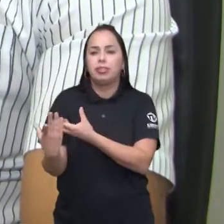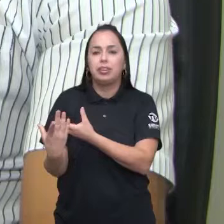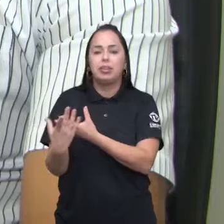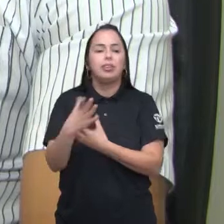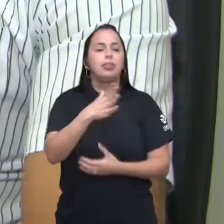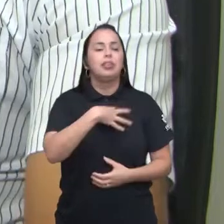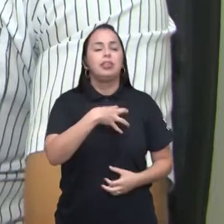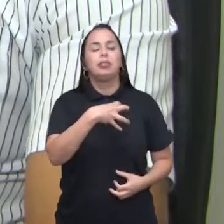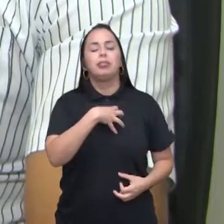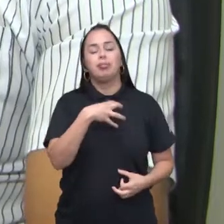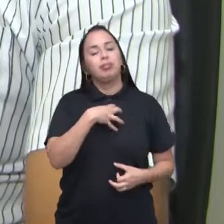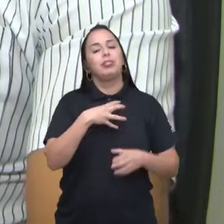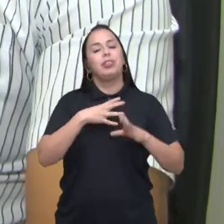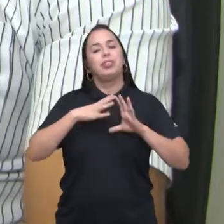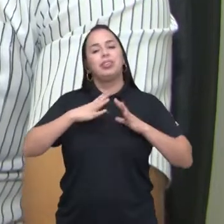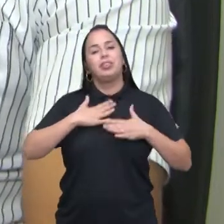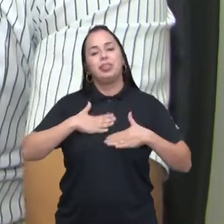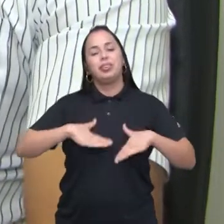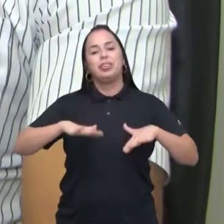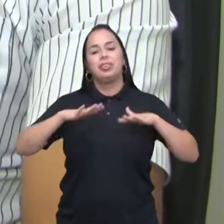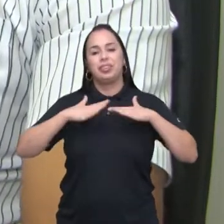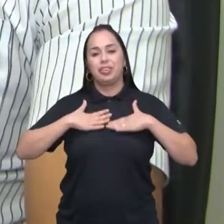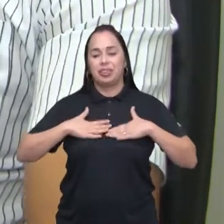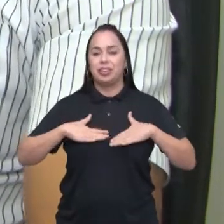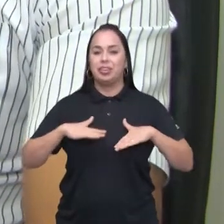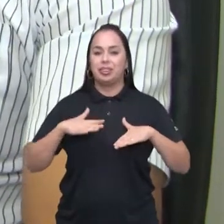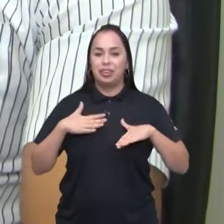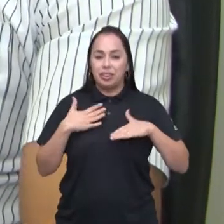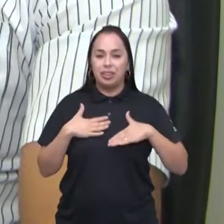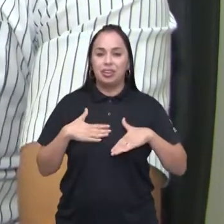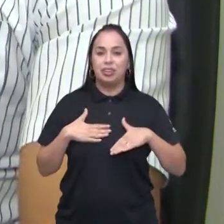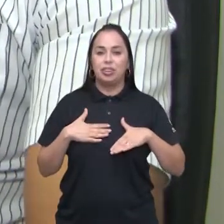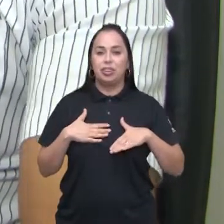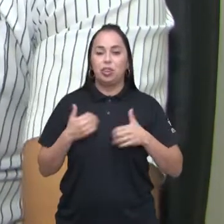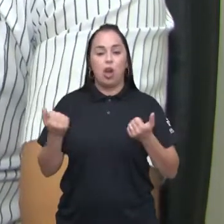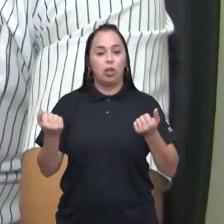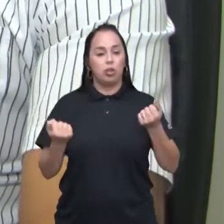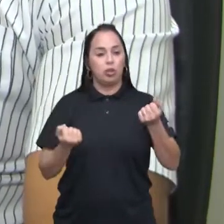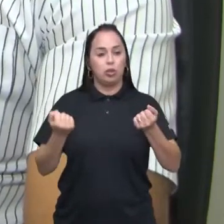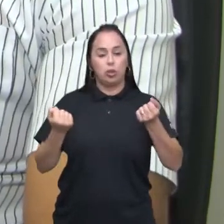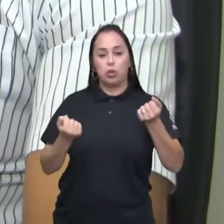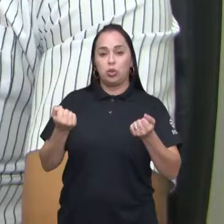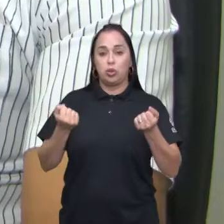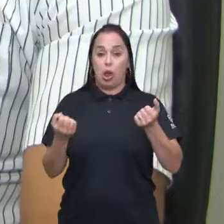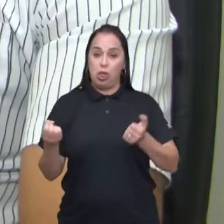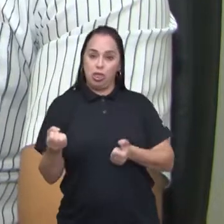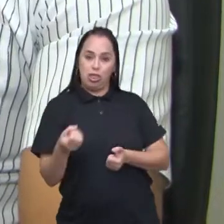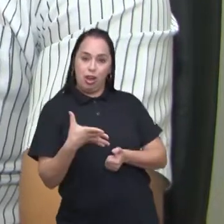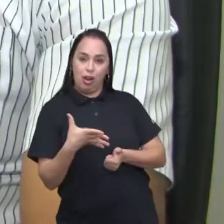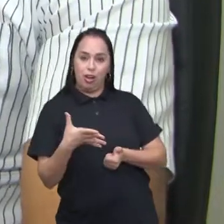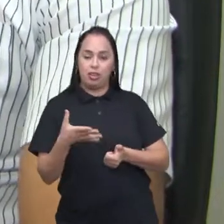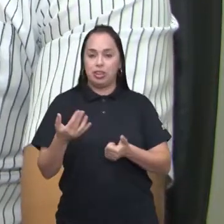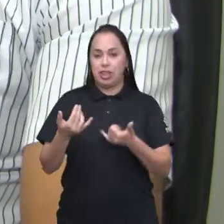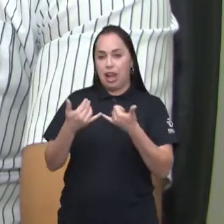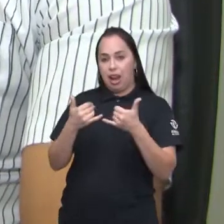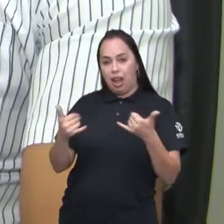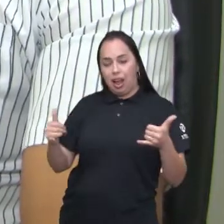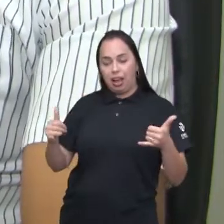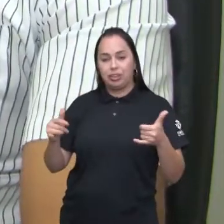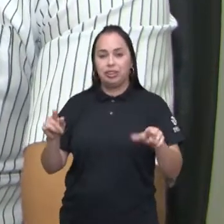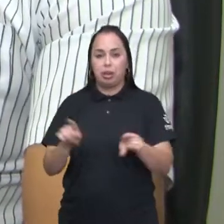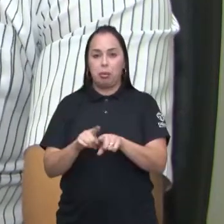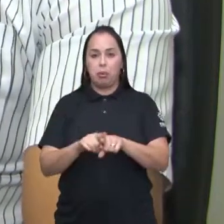traz para a população aquela sensação assim de bem-estar de você estar andando no veículo